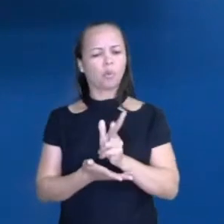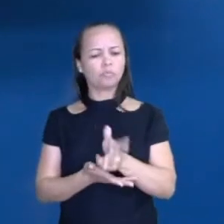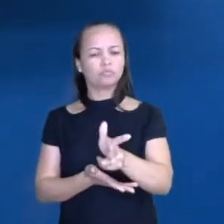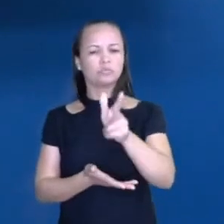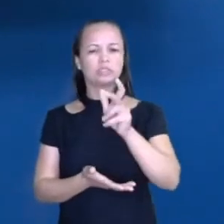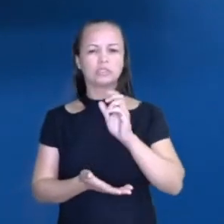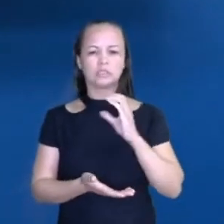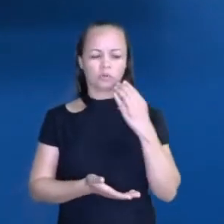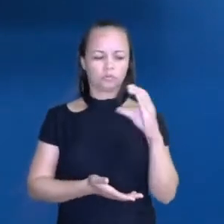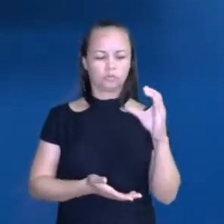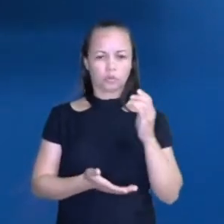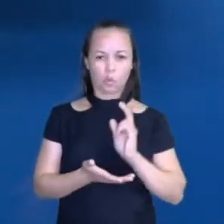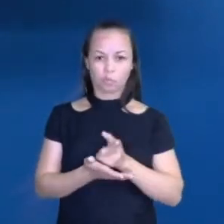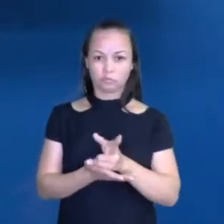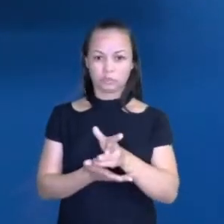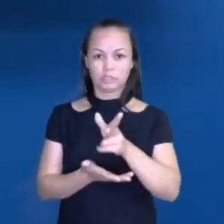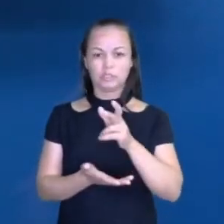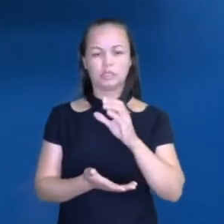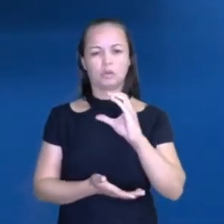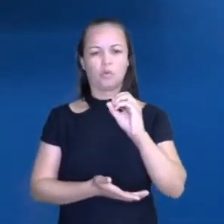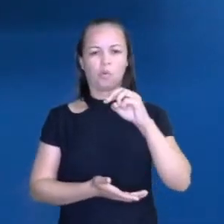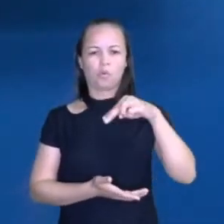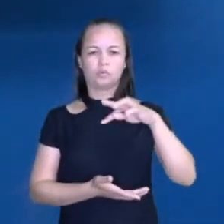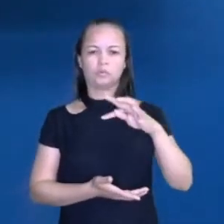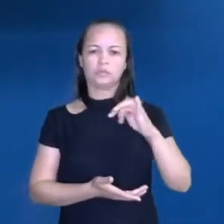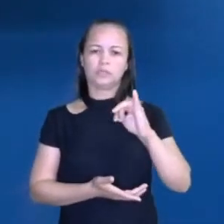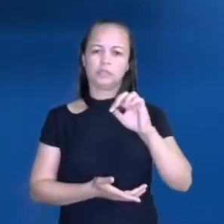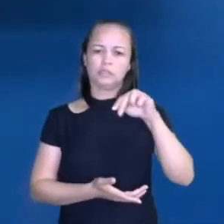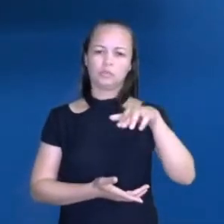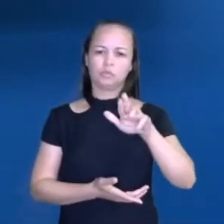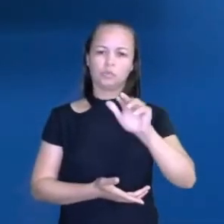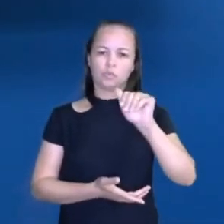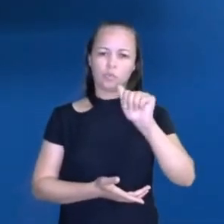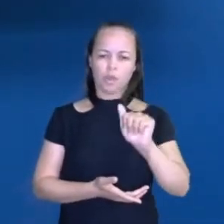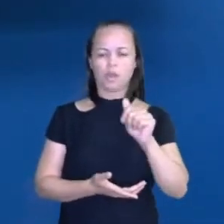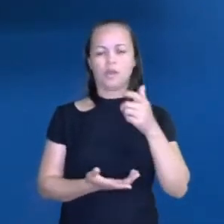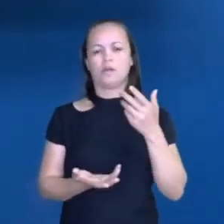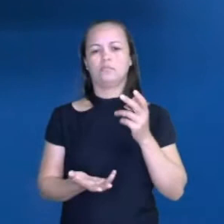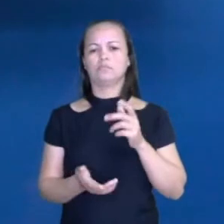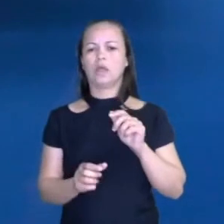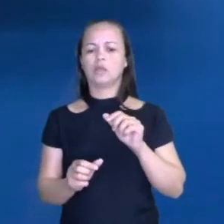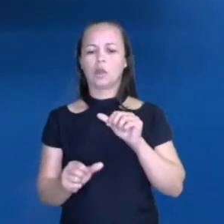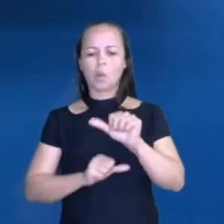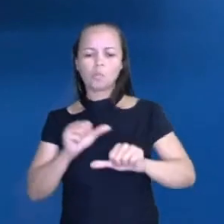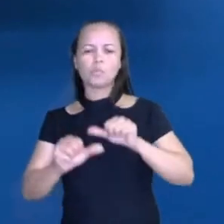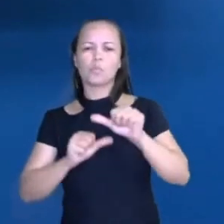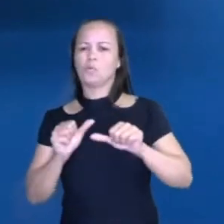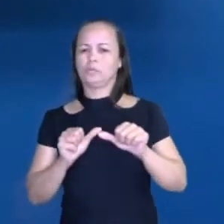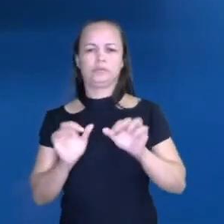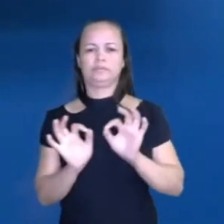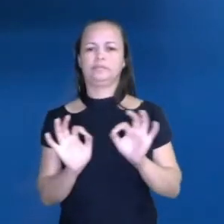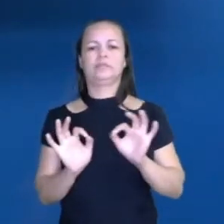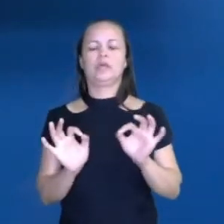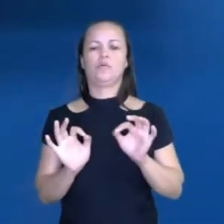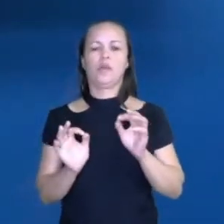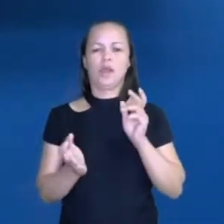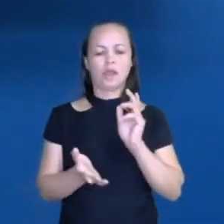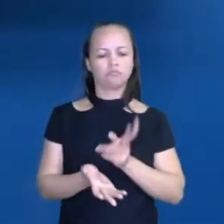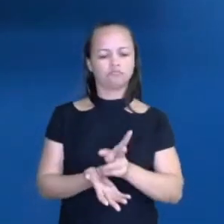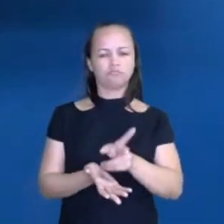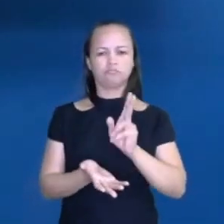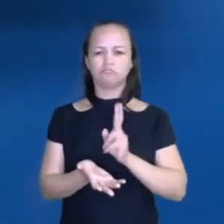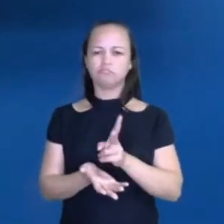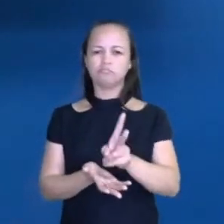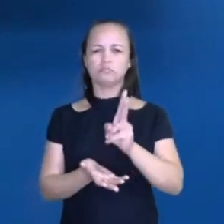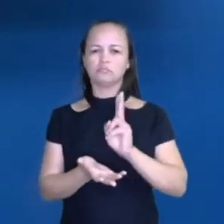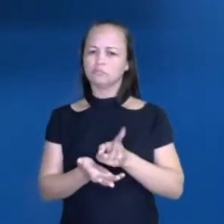discutindo por quê Porque não se opera tá ela não sofre oscilação ela é com